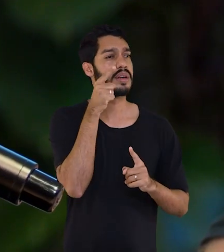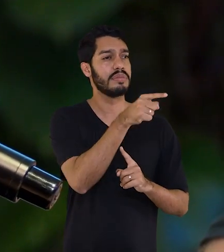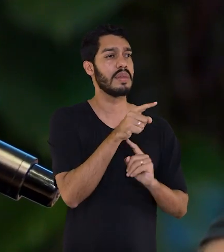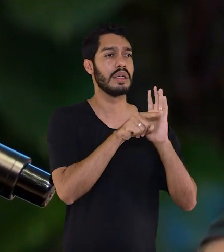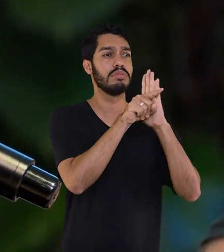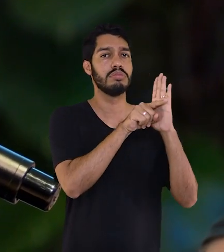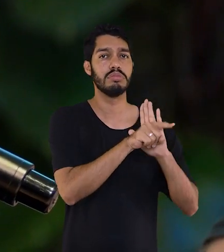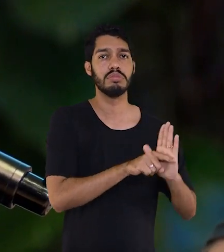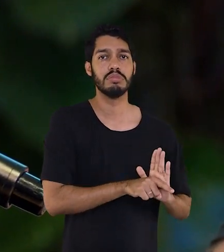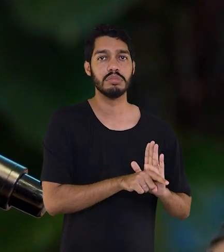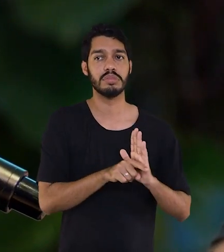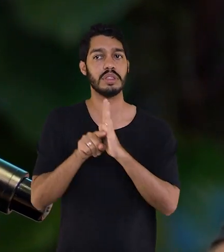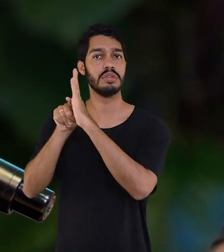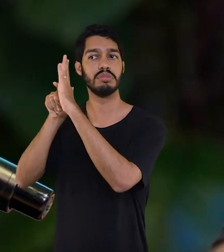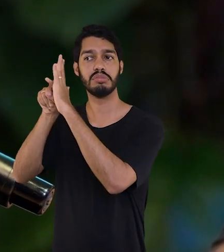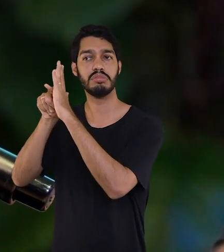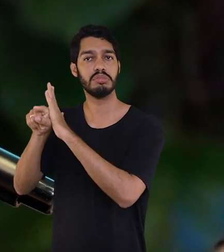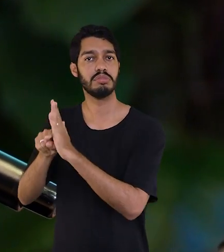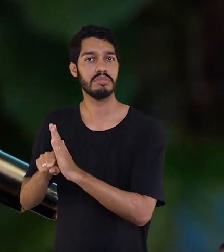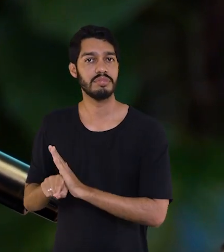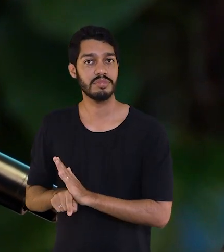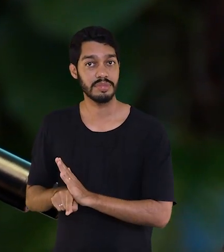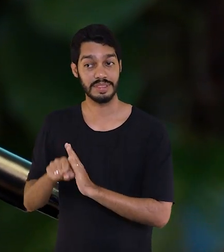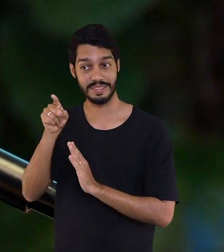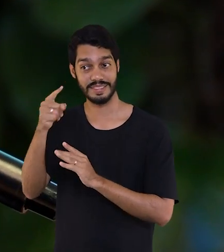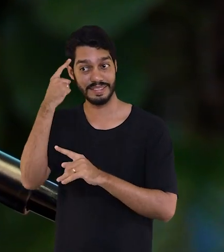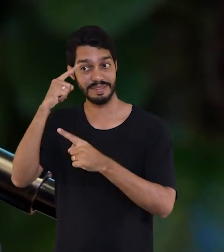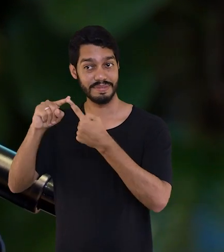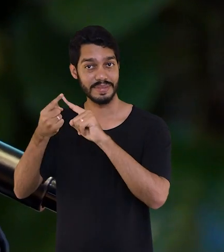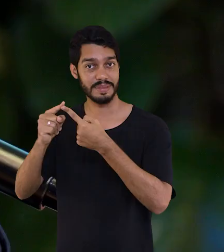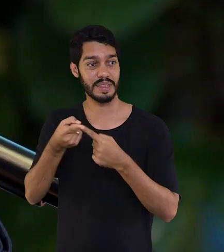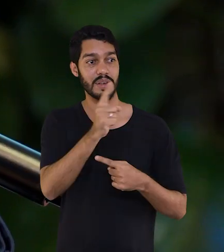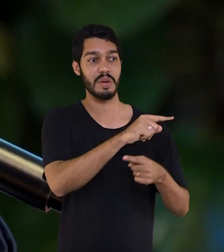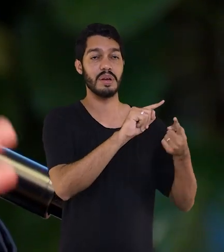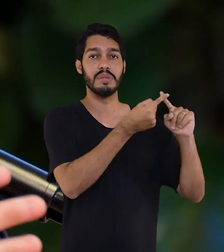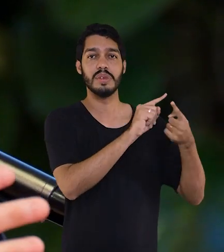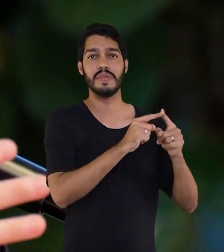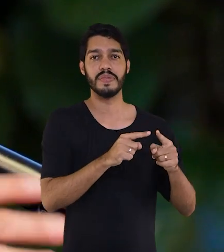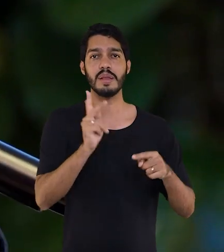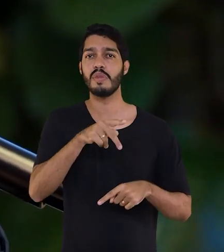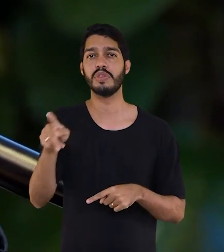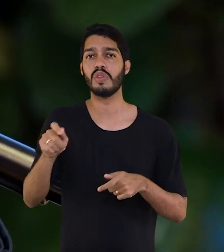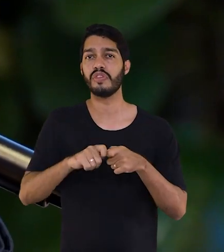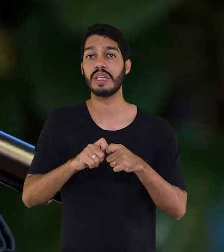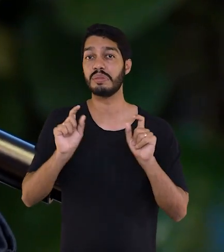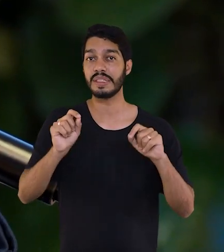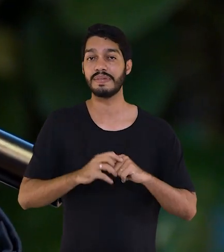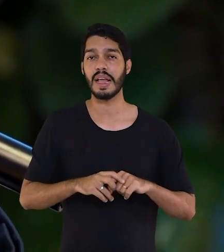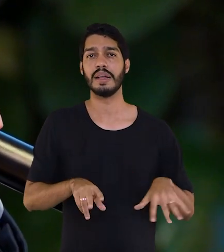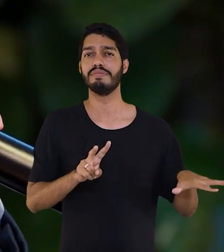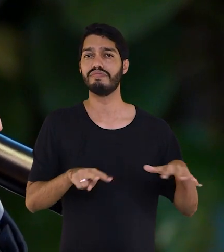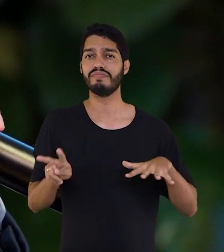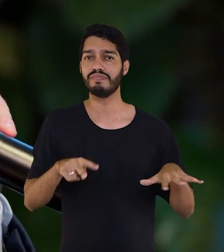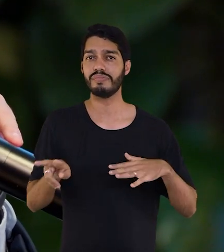tempo. Porém, foram medidas as sinapses de uso da inteligência artificial, né, sinapses cerebrais, do uso da inteligência artificial e do outro grupo que não